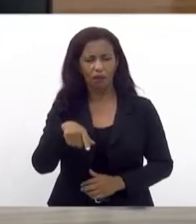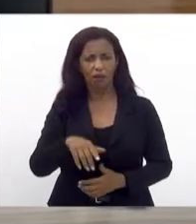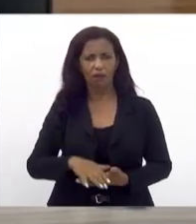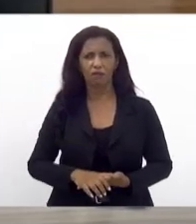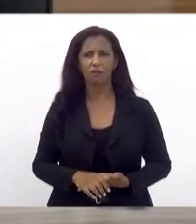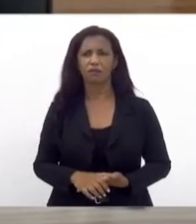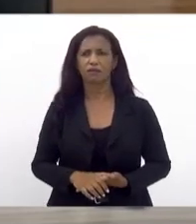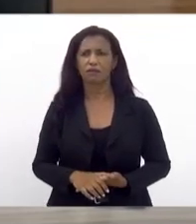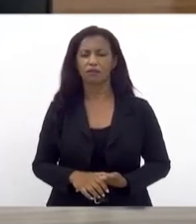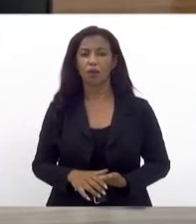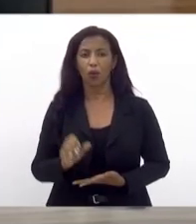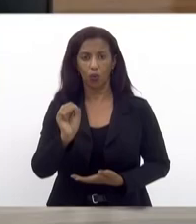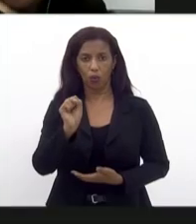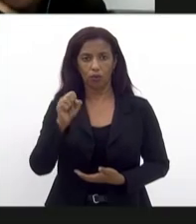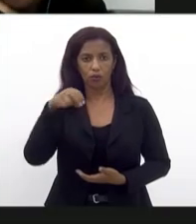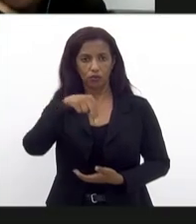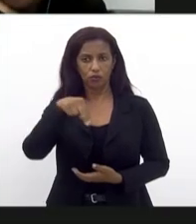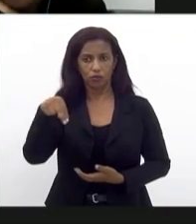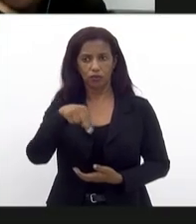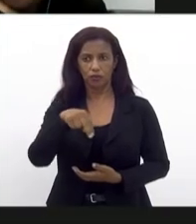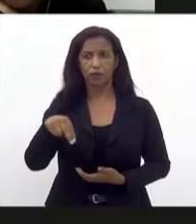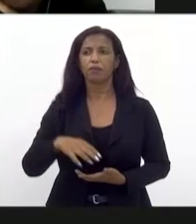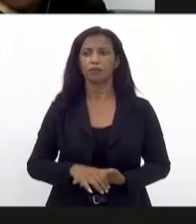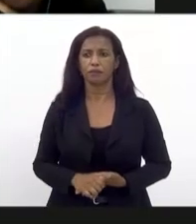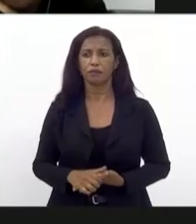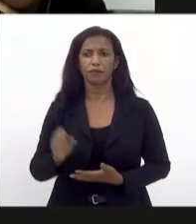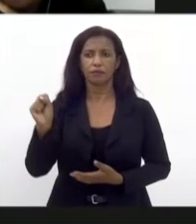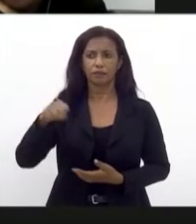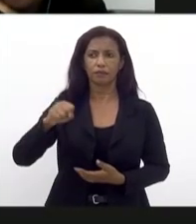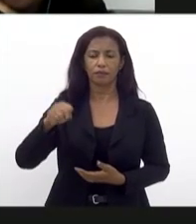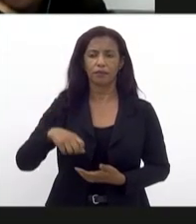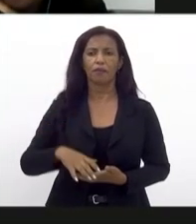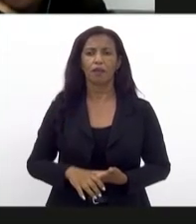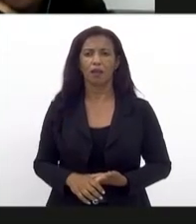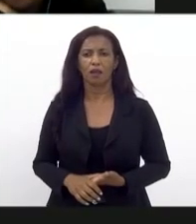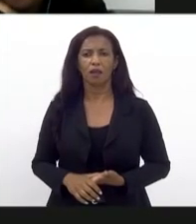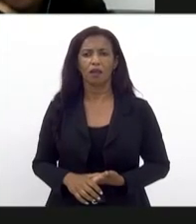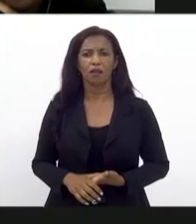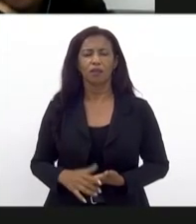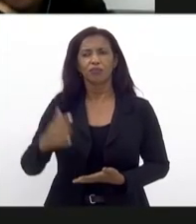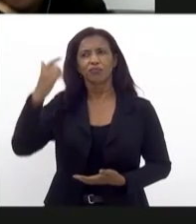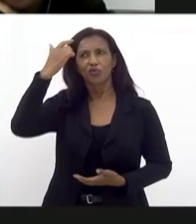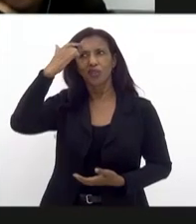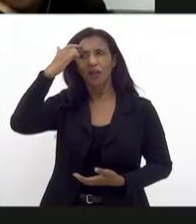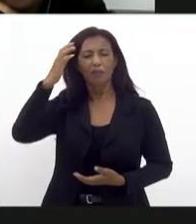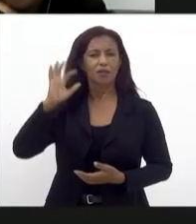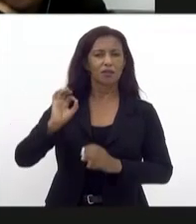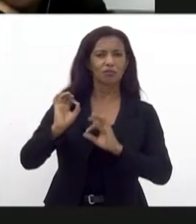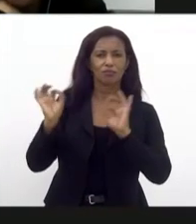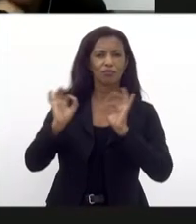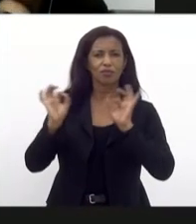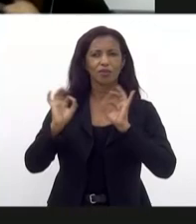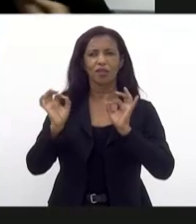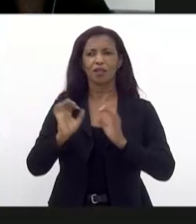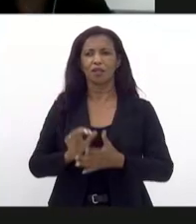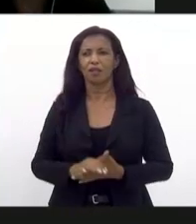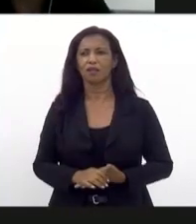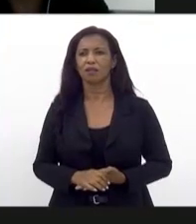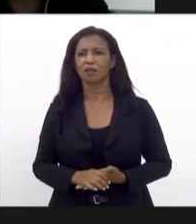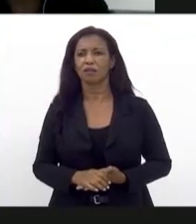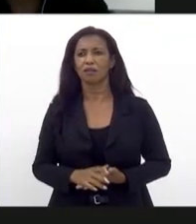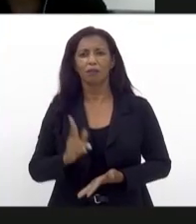É isso, Portinho, 8 de novembro? Eu não estou com a data aqui de cabeça, senão fica, você sabe?